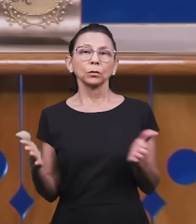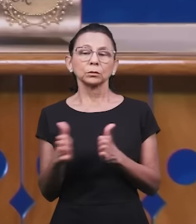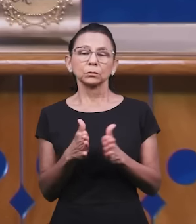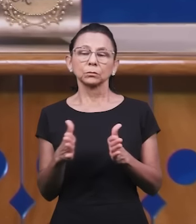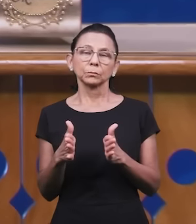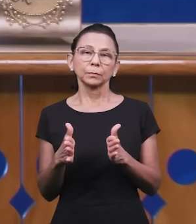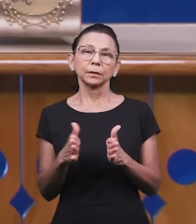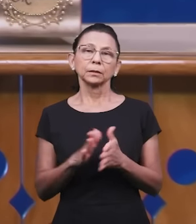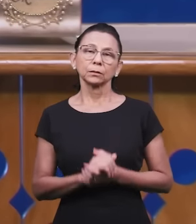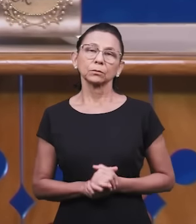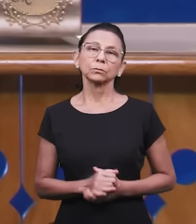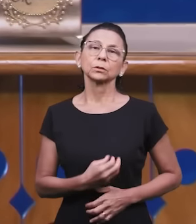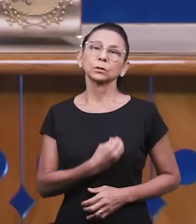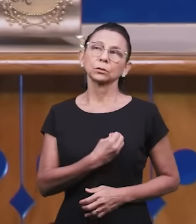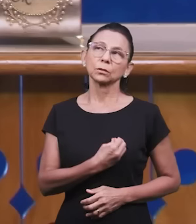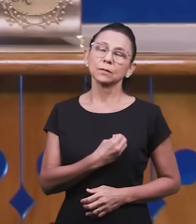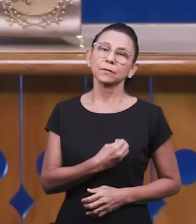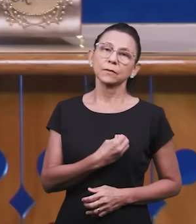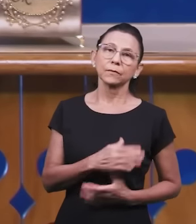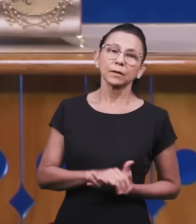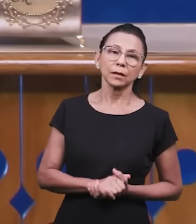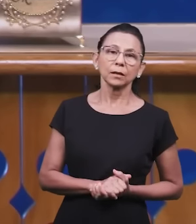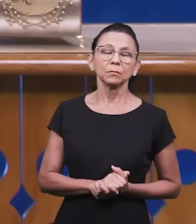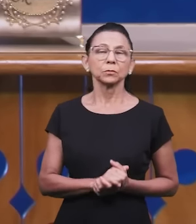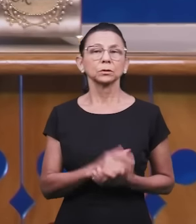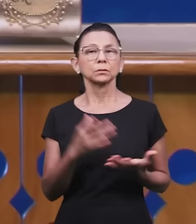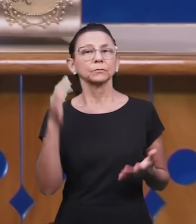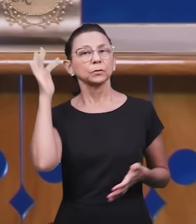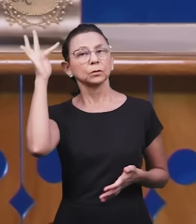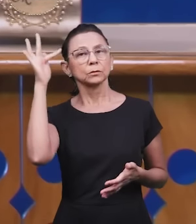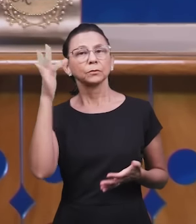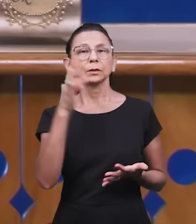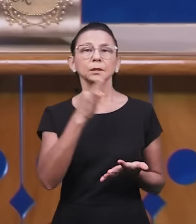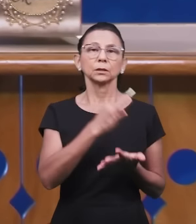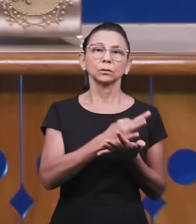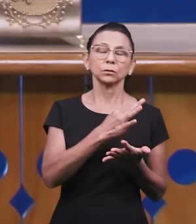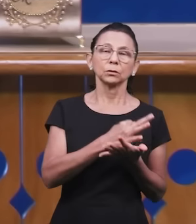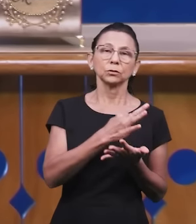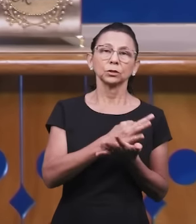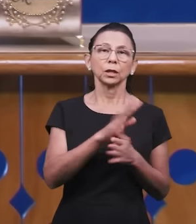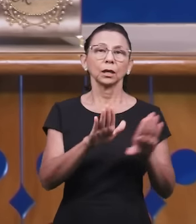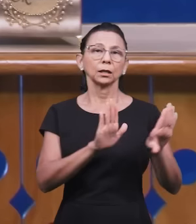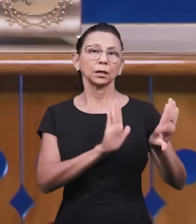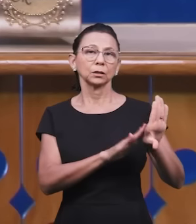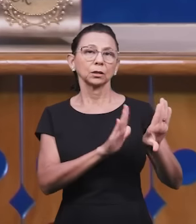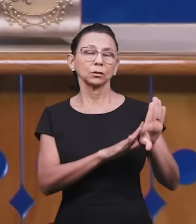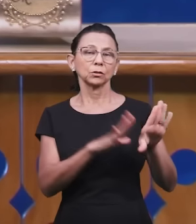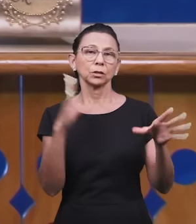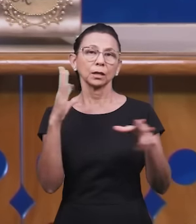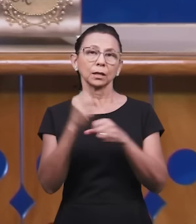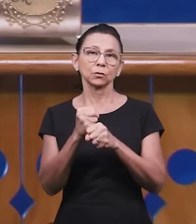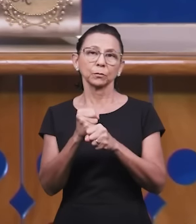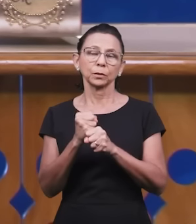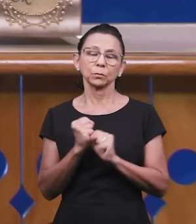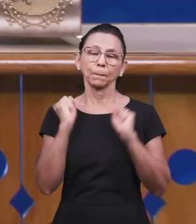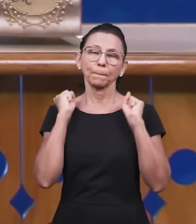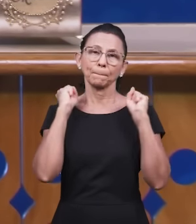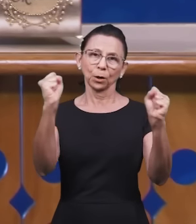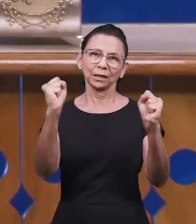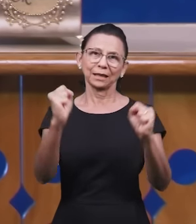vivendo uma conjunção, um consórcio entre a filosofia e a teologia, que é uma ideologia de poder. O fato é que